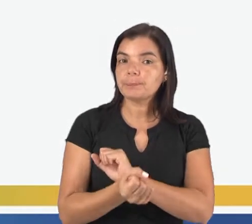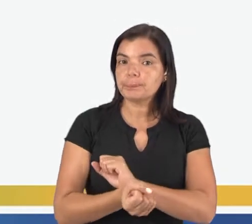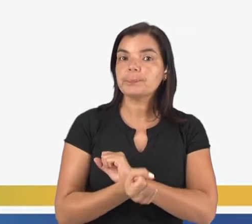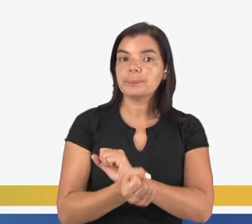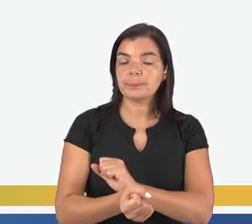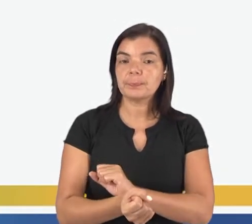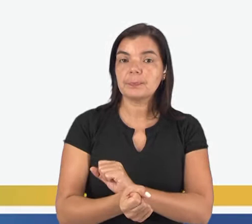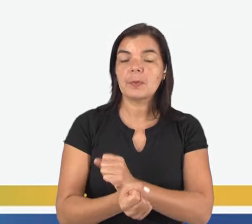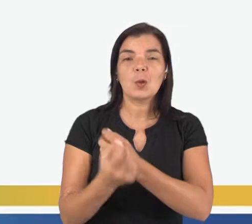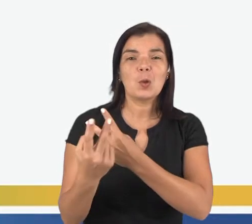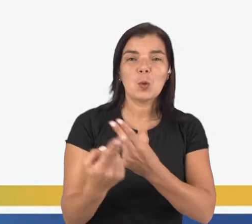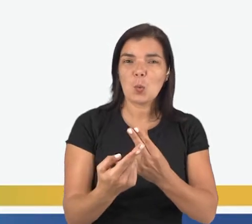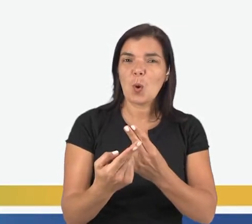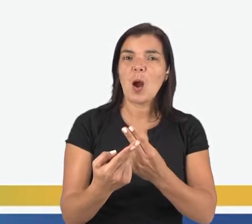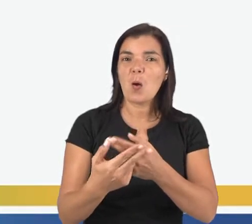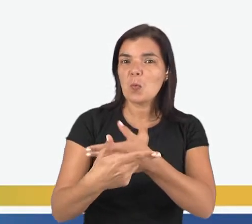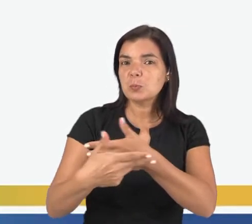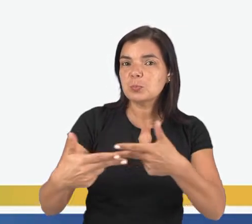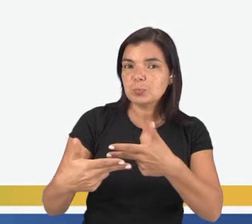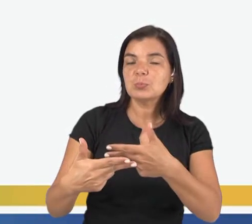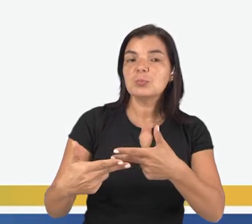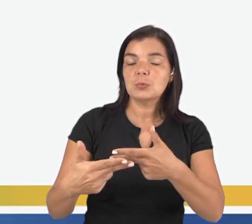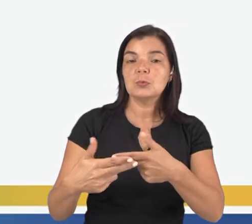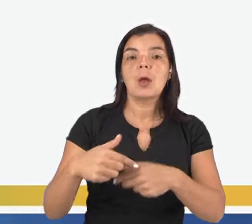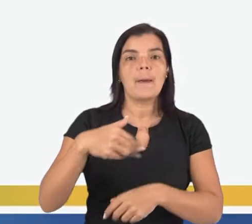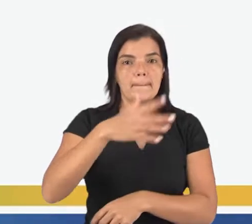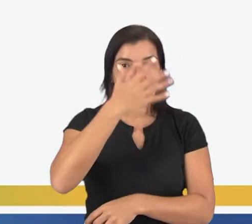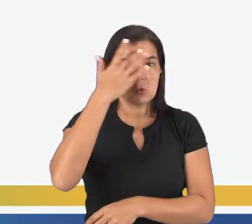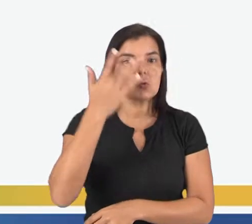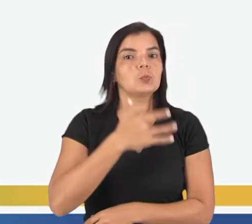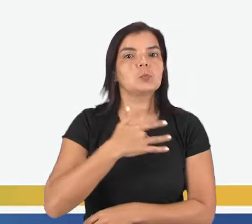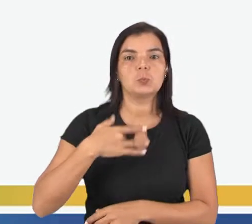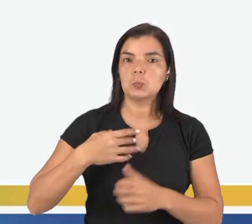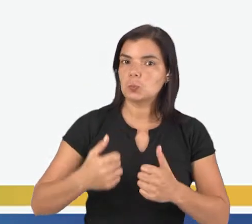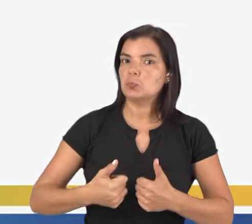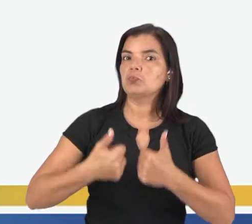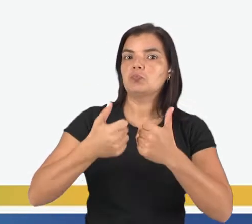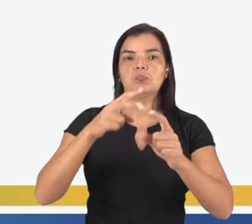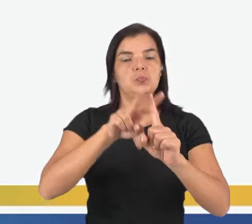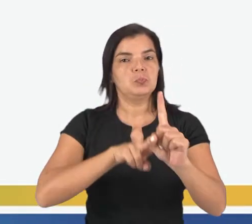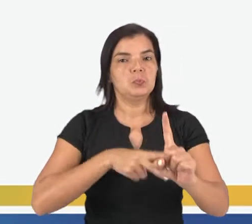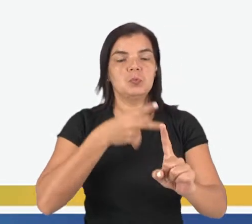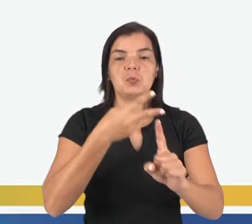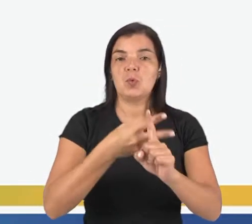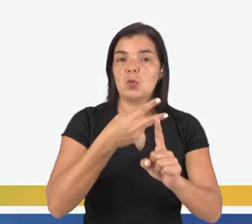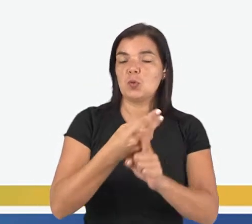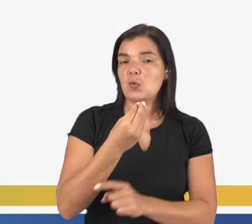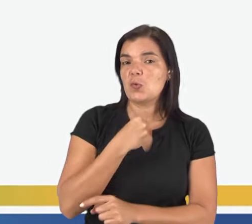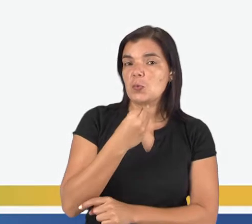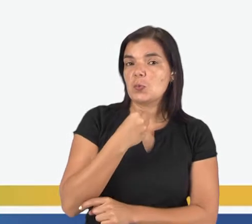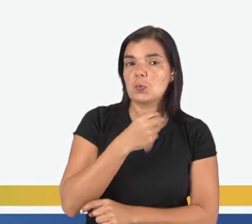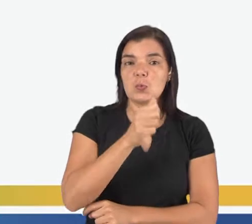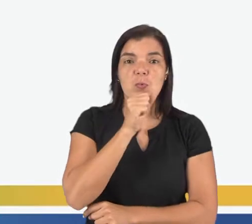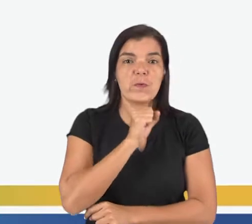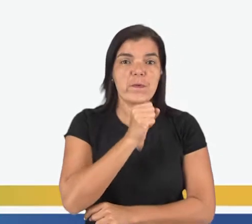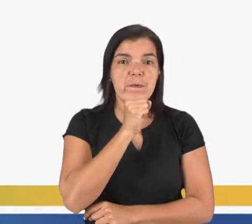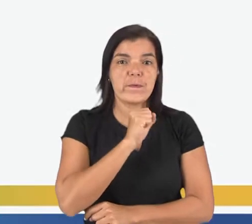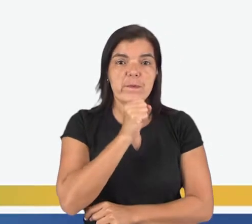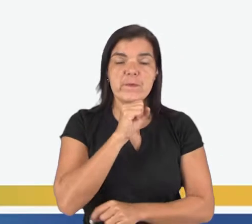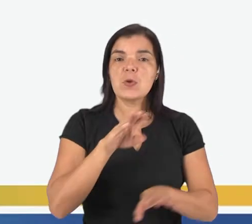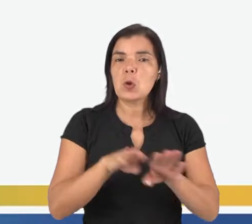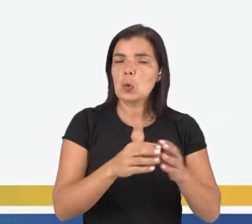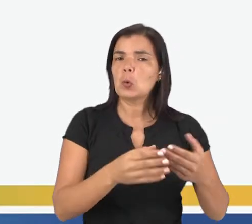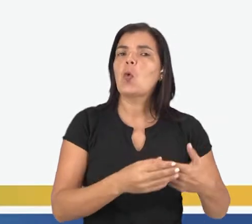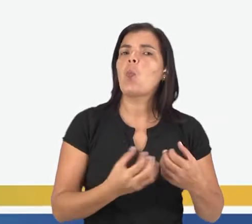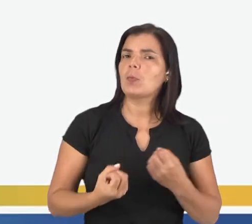se fossem mercadorias. Os mais saudáveis chegavam a valer o dobro daqueles mais fracos e velhos. Como a viagem era